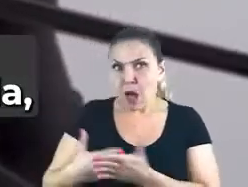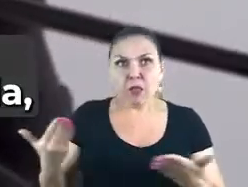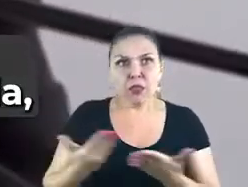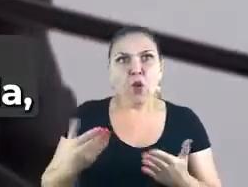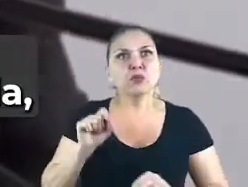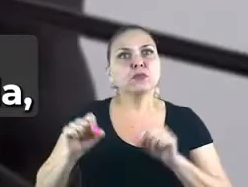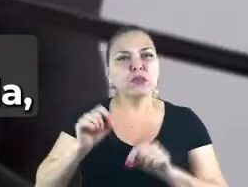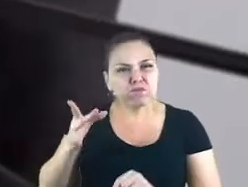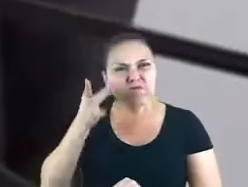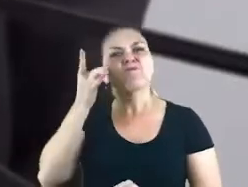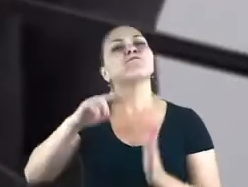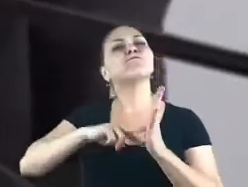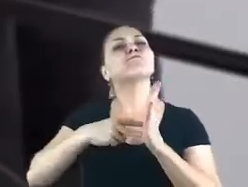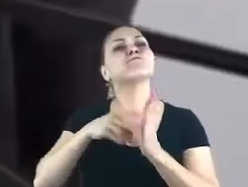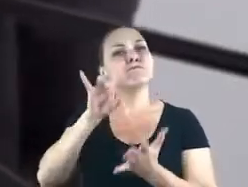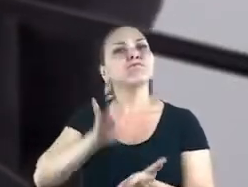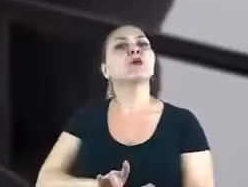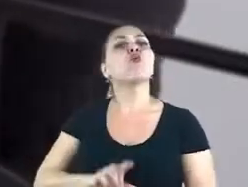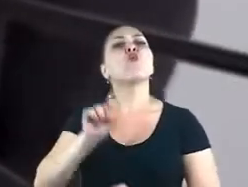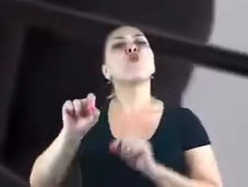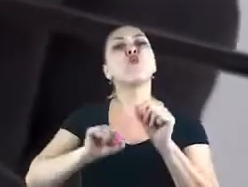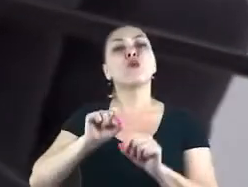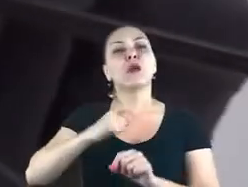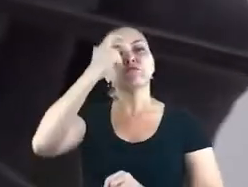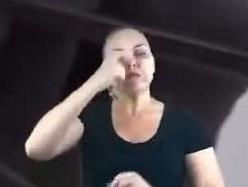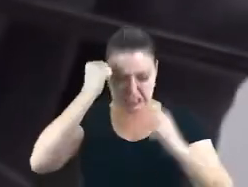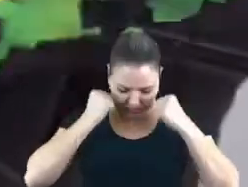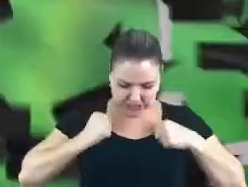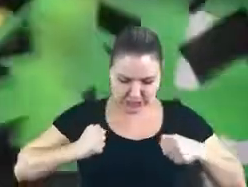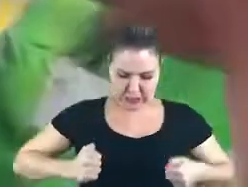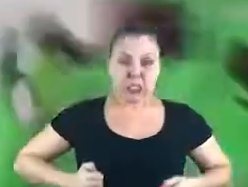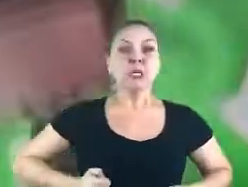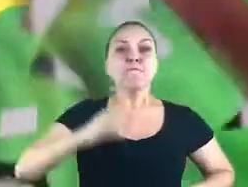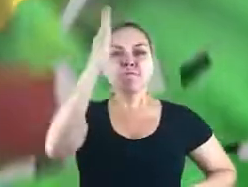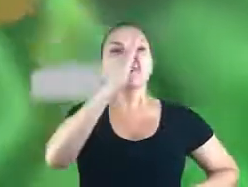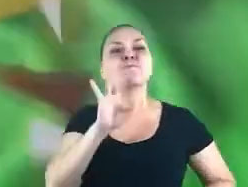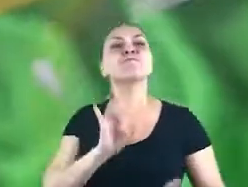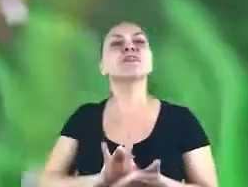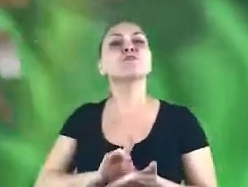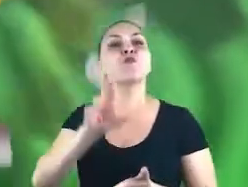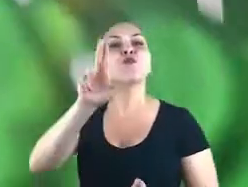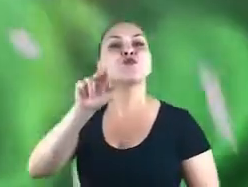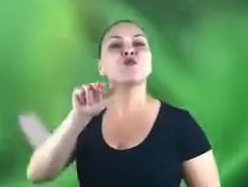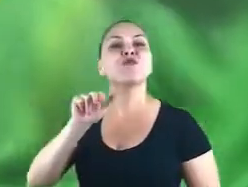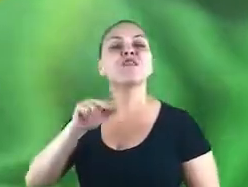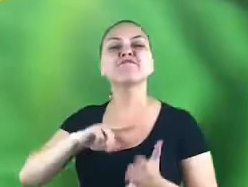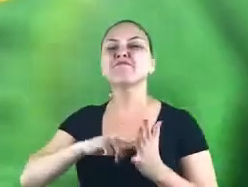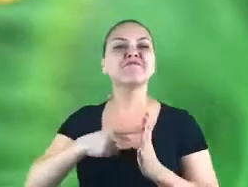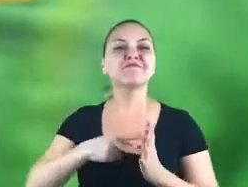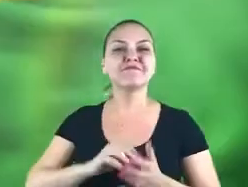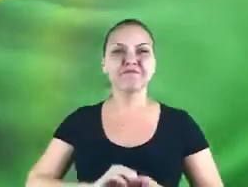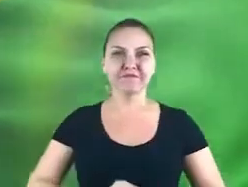único dia de sua vida, soube o real significado do que é ser brasileiro.